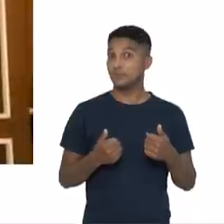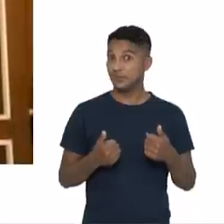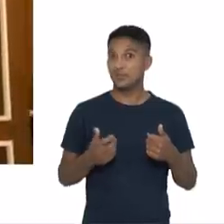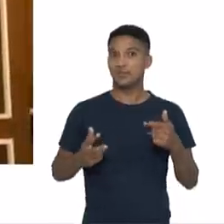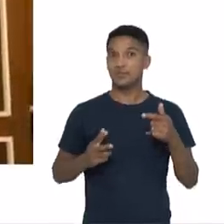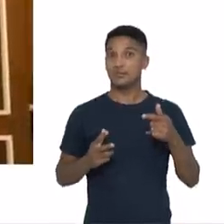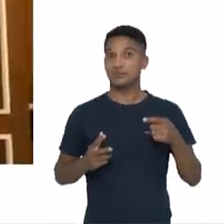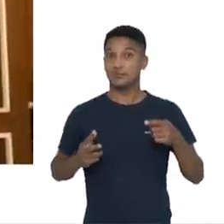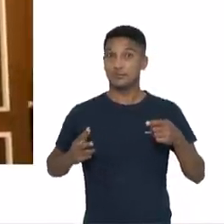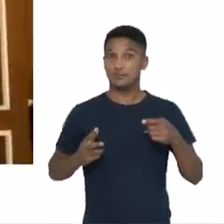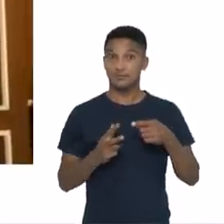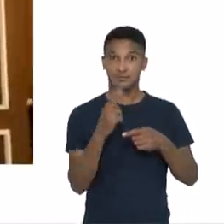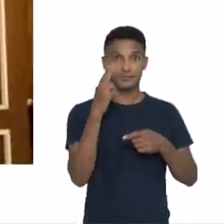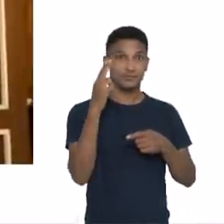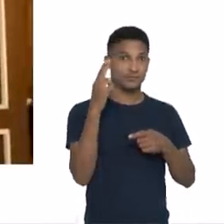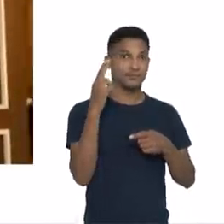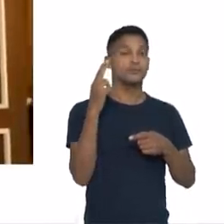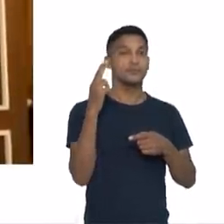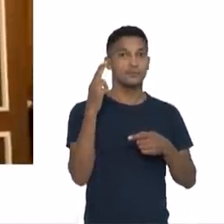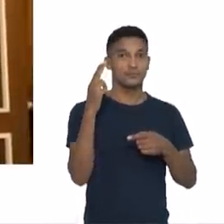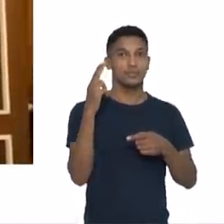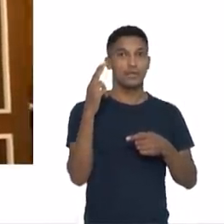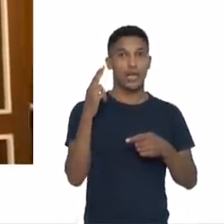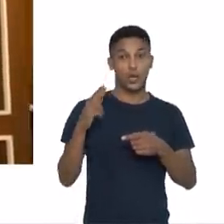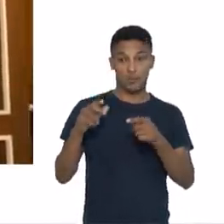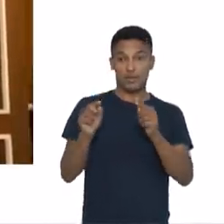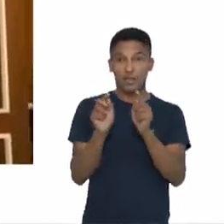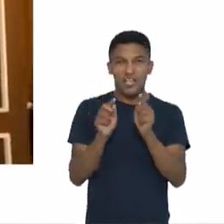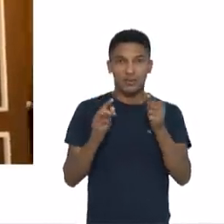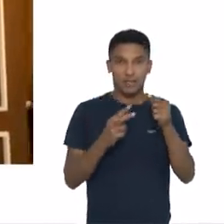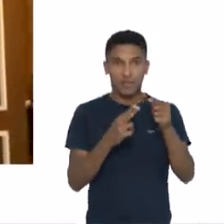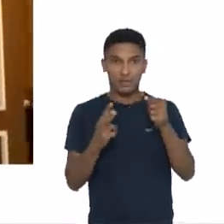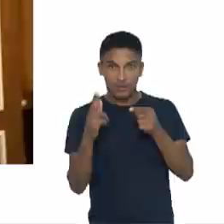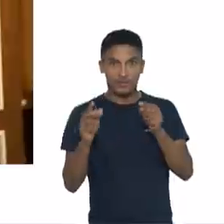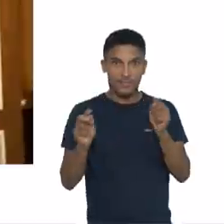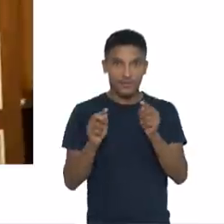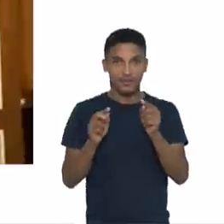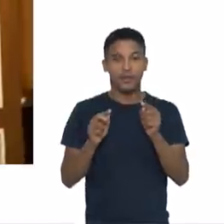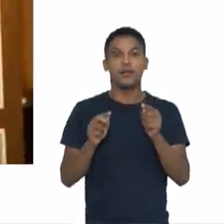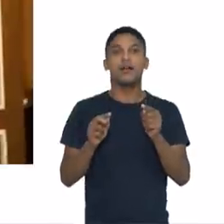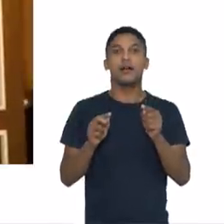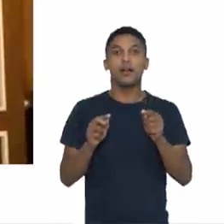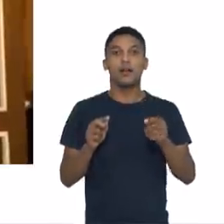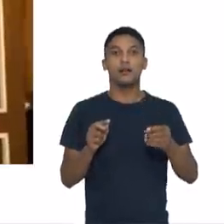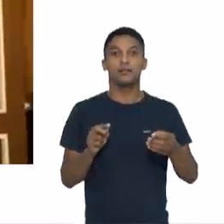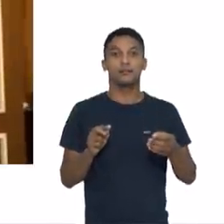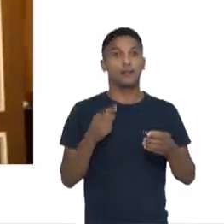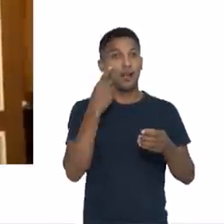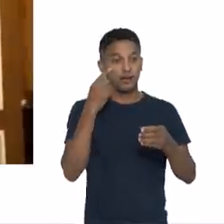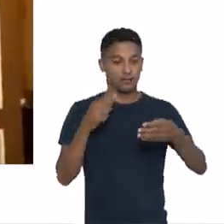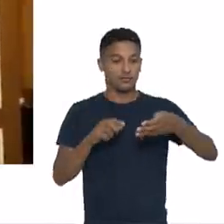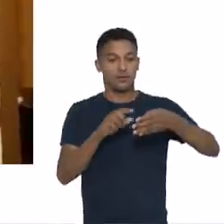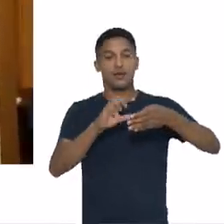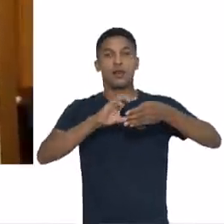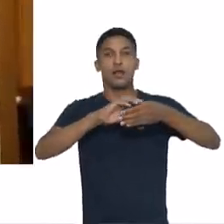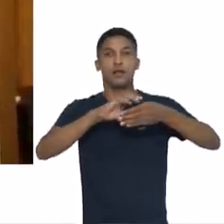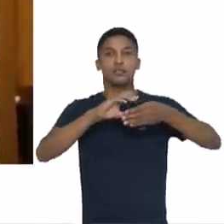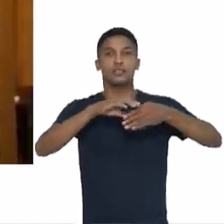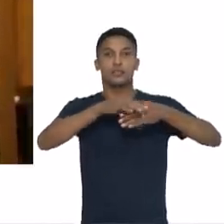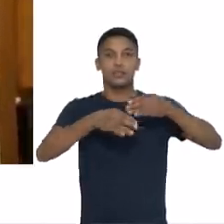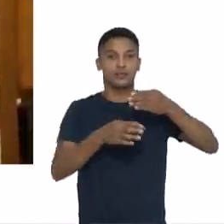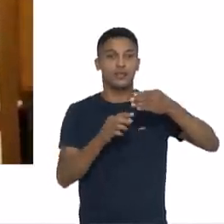Aqui, cortou, pega mais um pedacinho para amarrar. Ó, eu vou passar esse fio aqui no